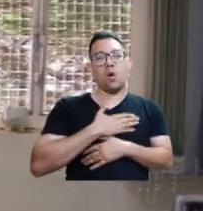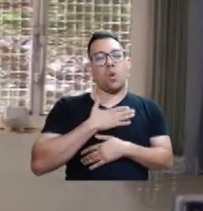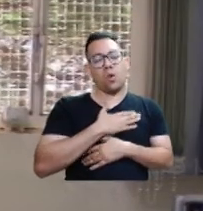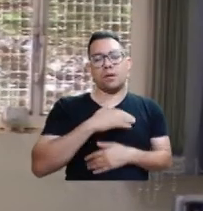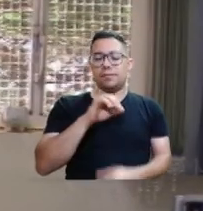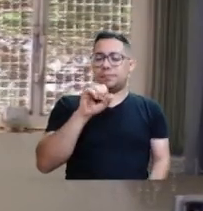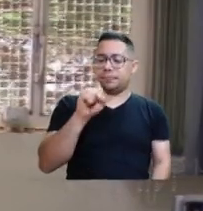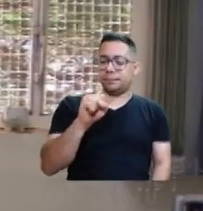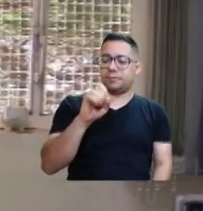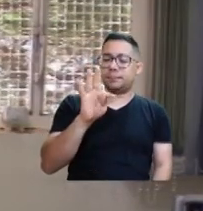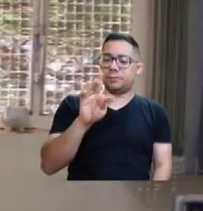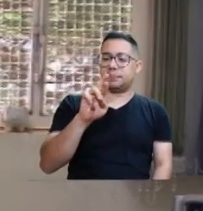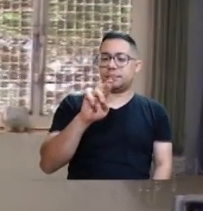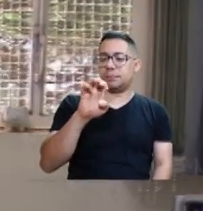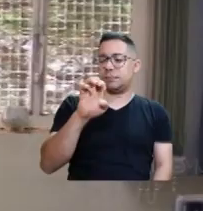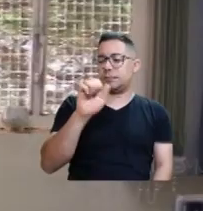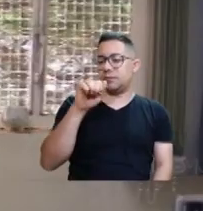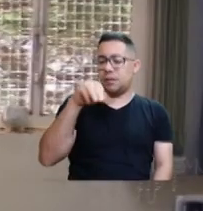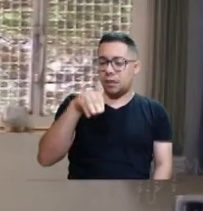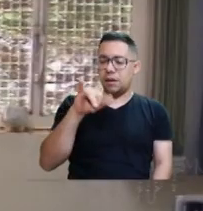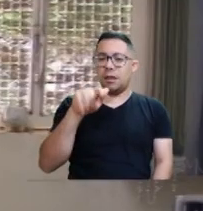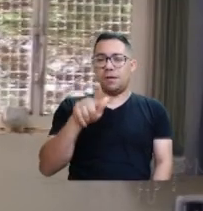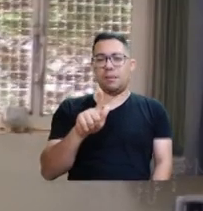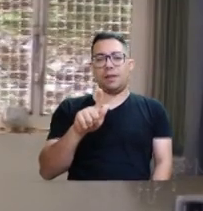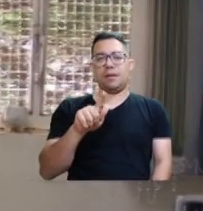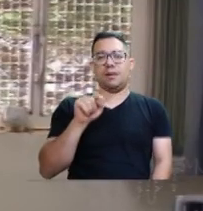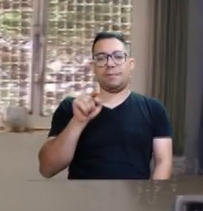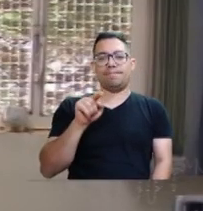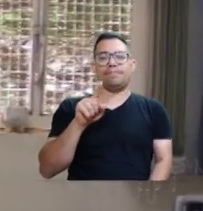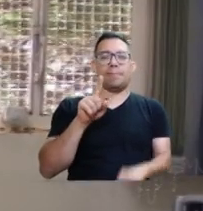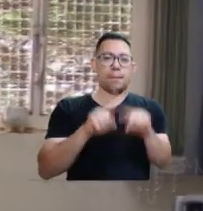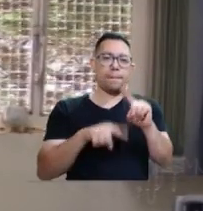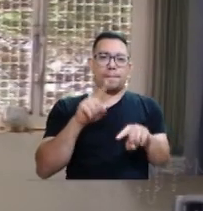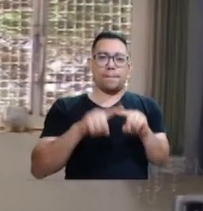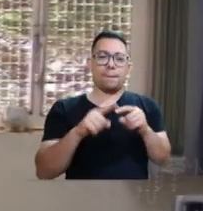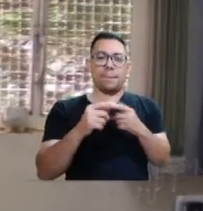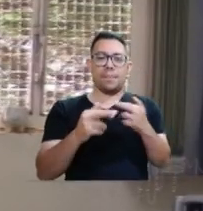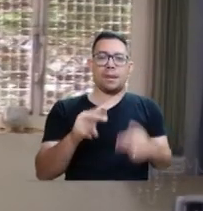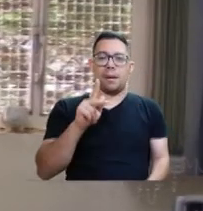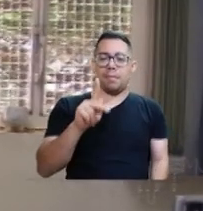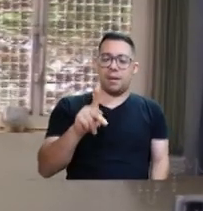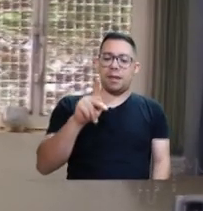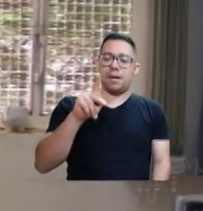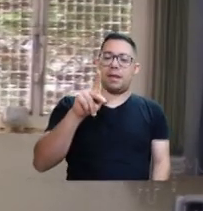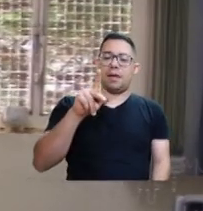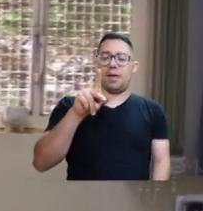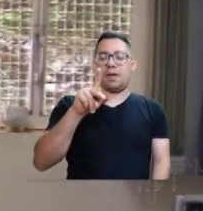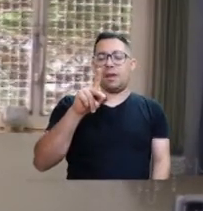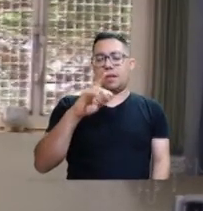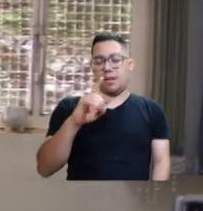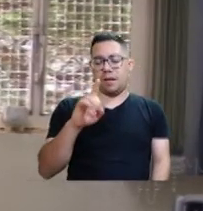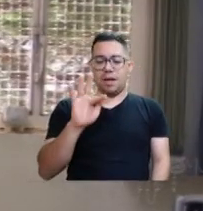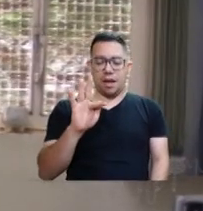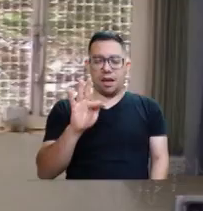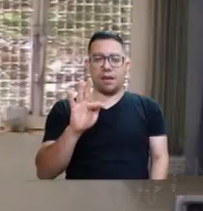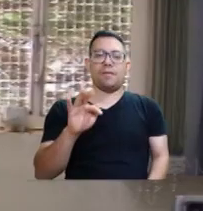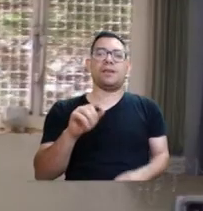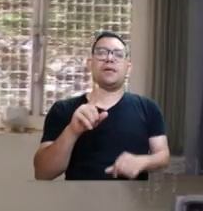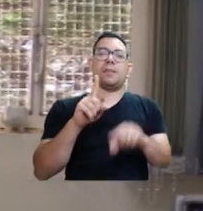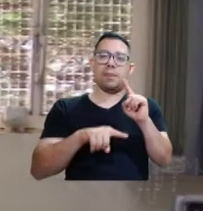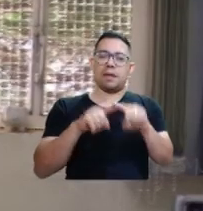preferência de muitos usuários pelo streaming, que é uma realidade que a gente já está sentindo na biblioteca, da preferência dos alunos pelo